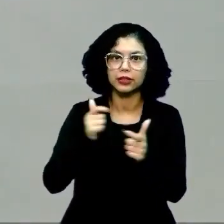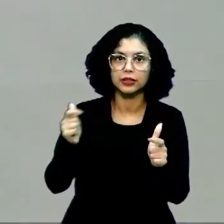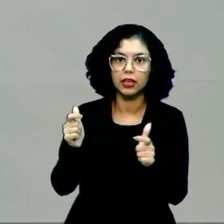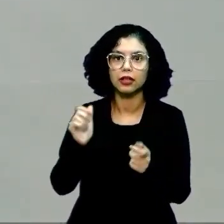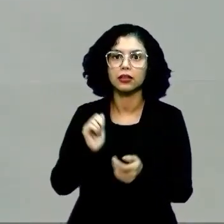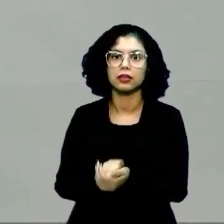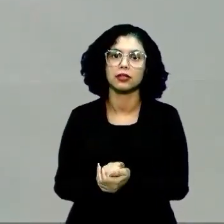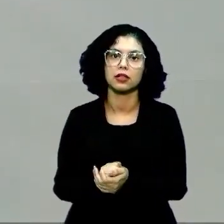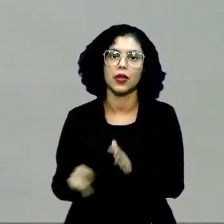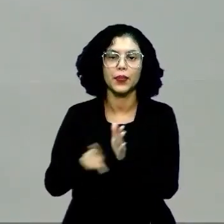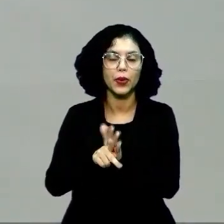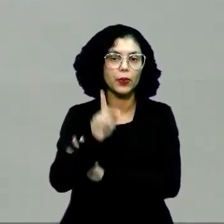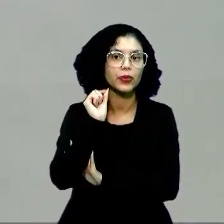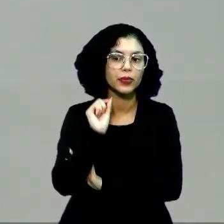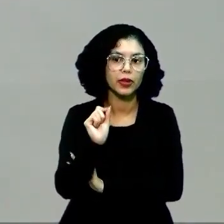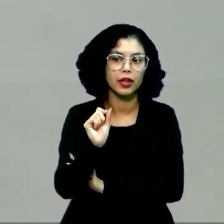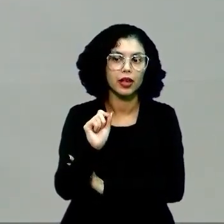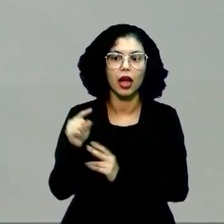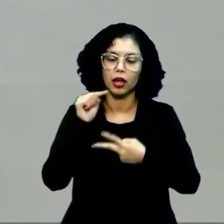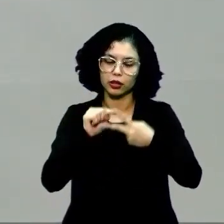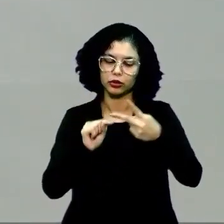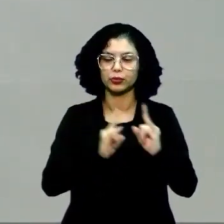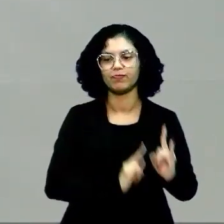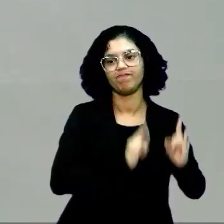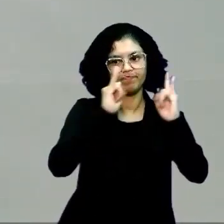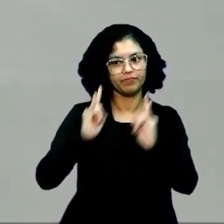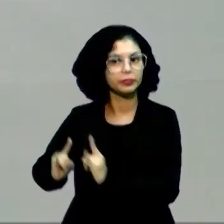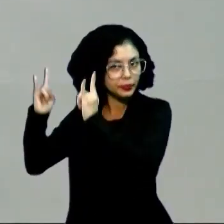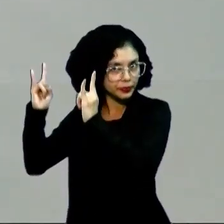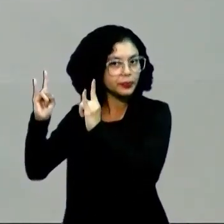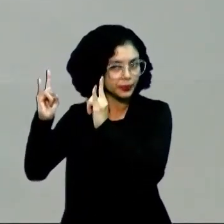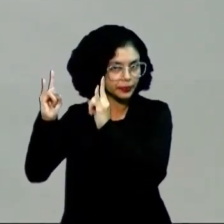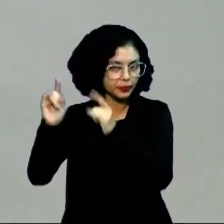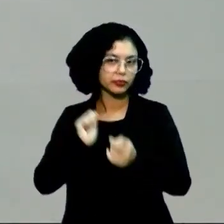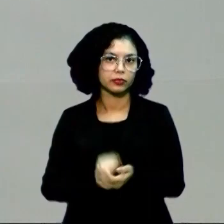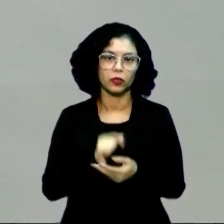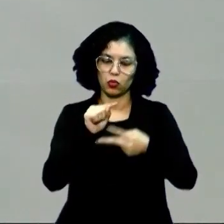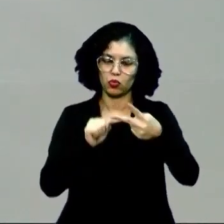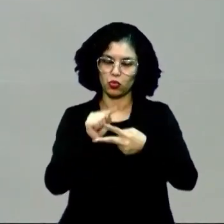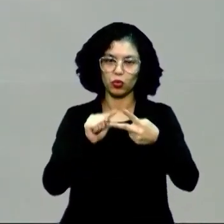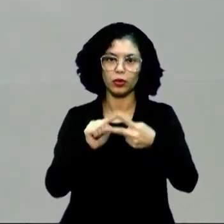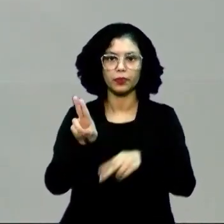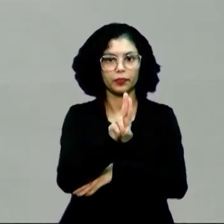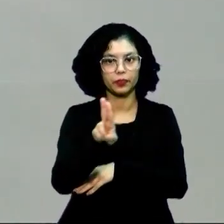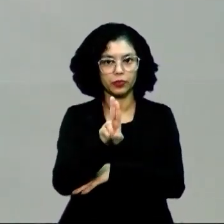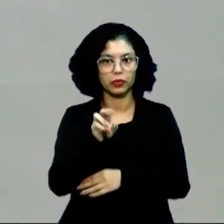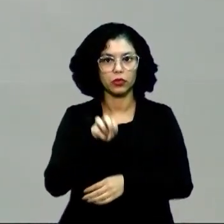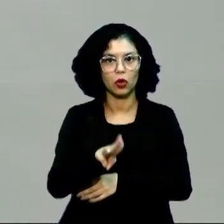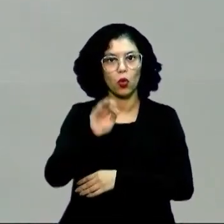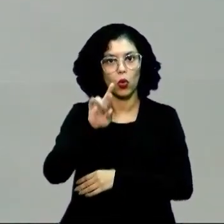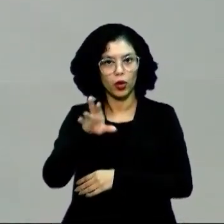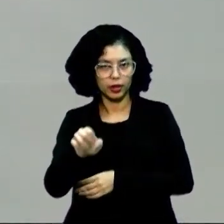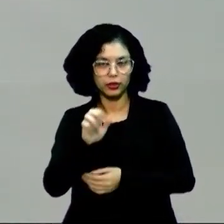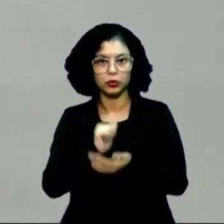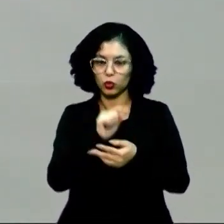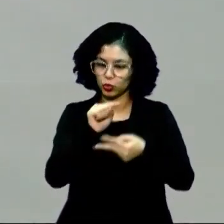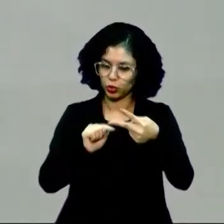o ataque foi justamente às duas torres gêmeas em Nova York, os dois prédios chamados de World Trade Center.